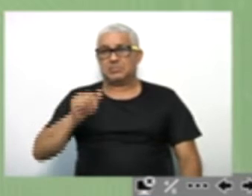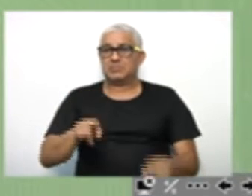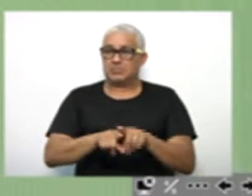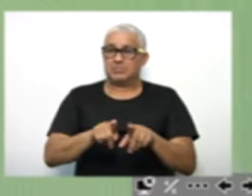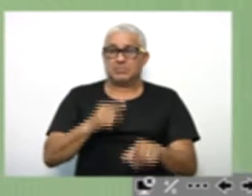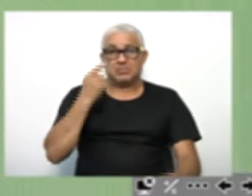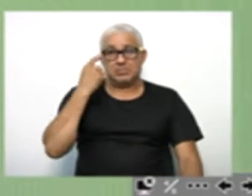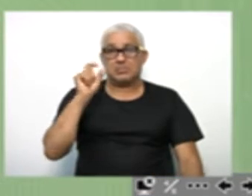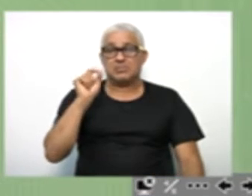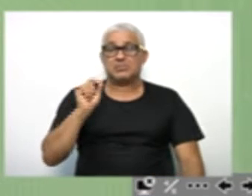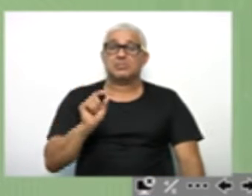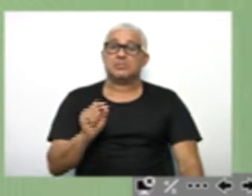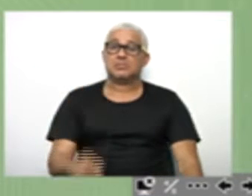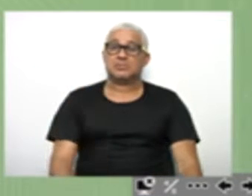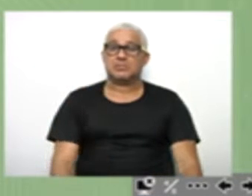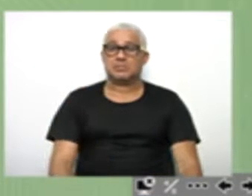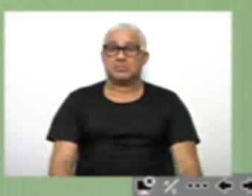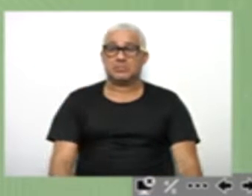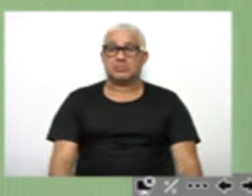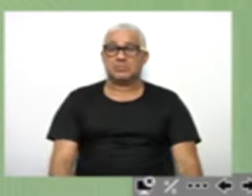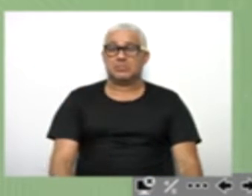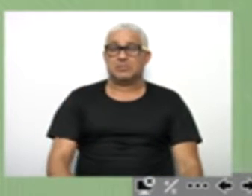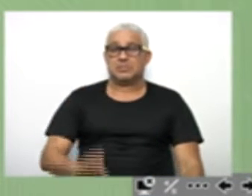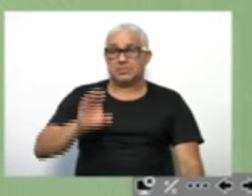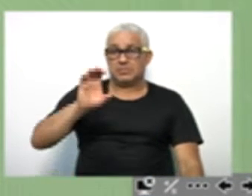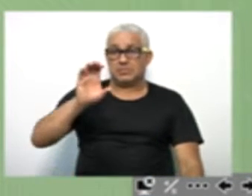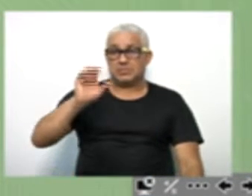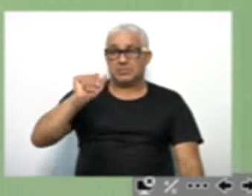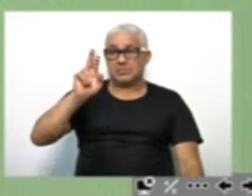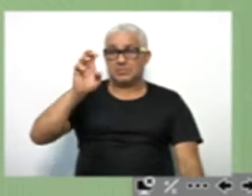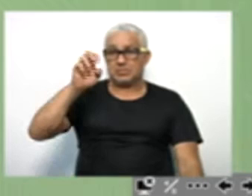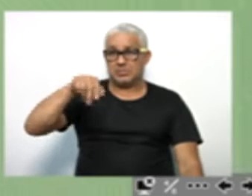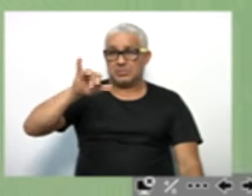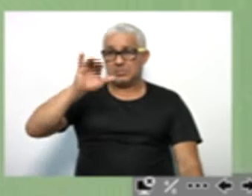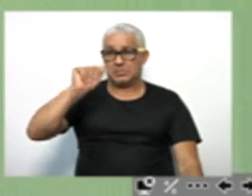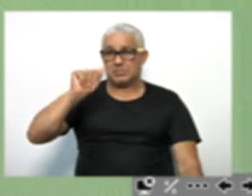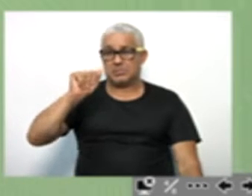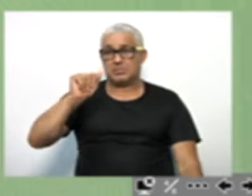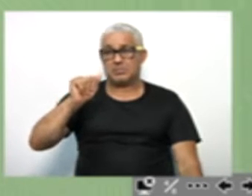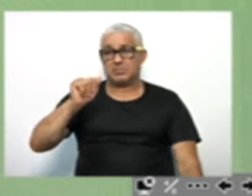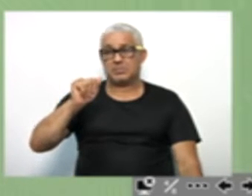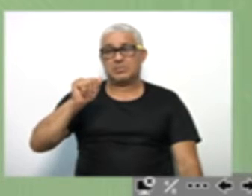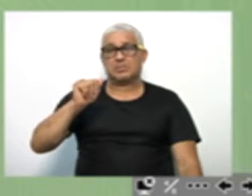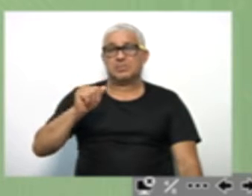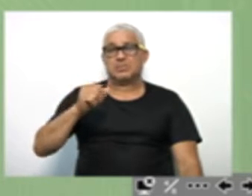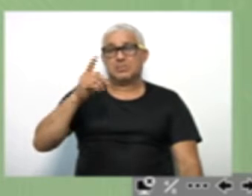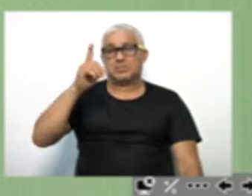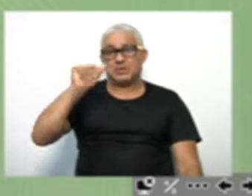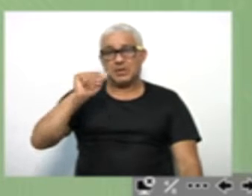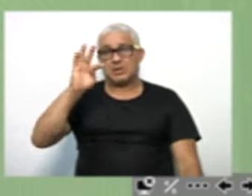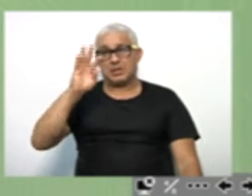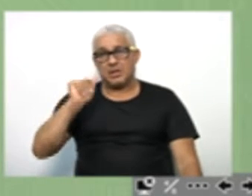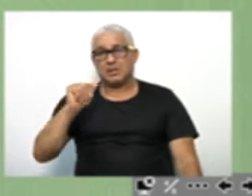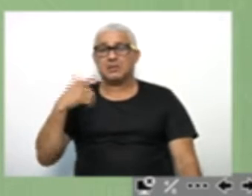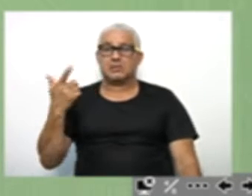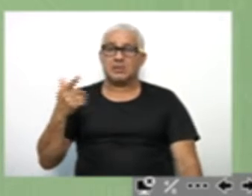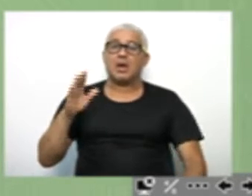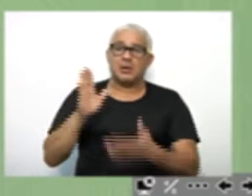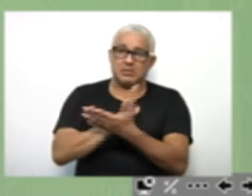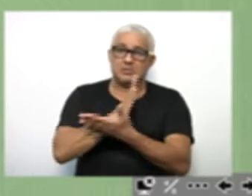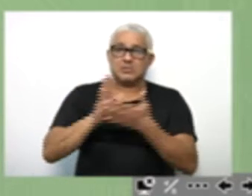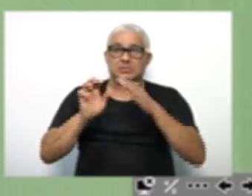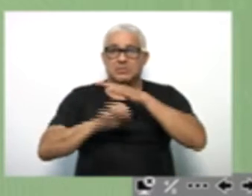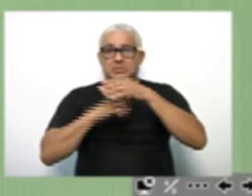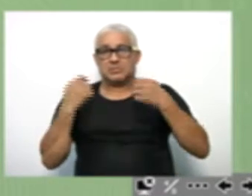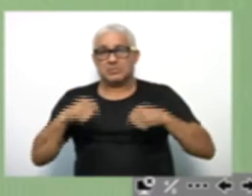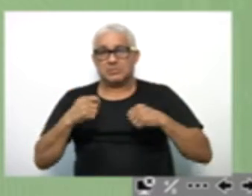levar em consideração o período de carência desses financiamentos. Determinadas empresas preferem financiar, ganhar